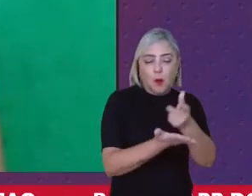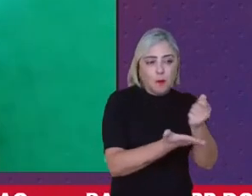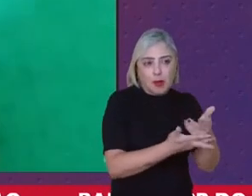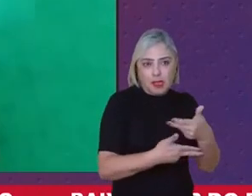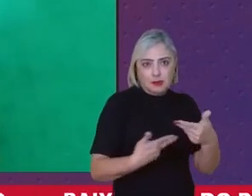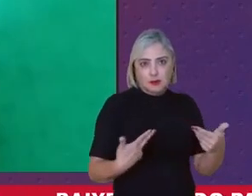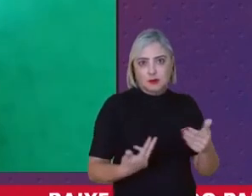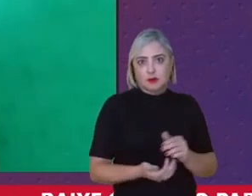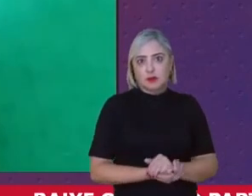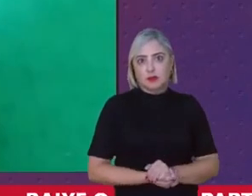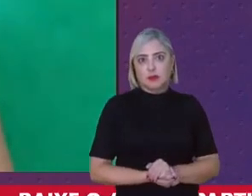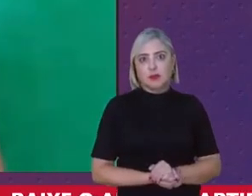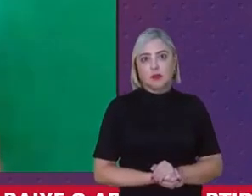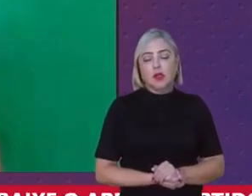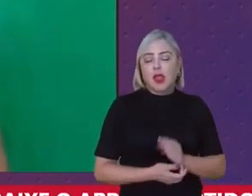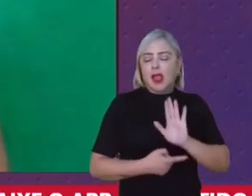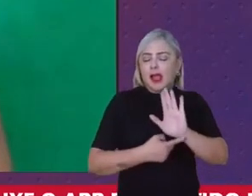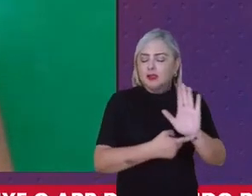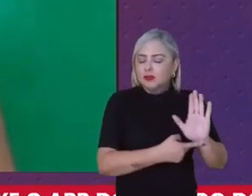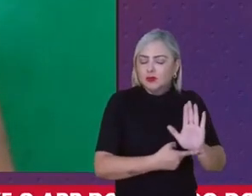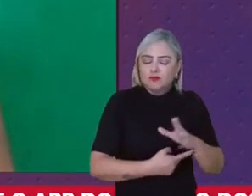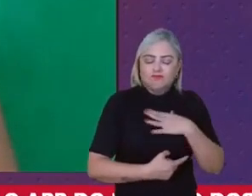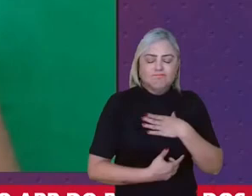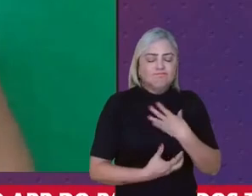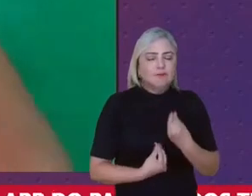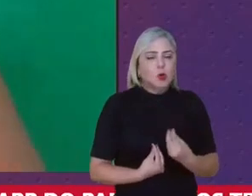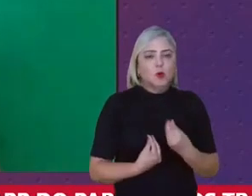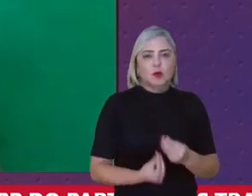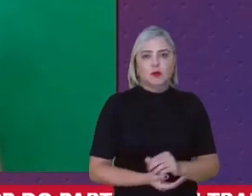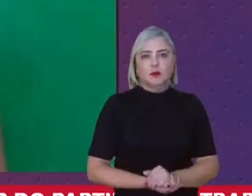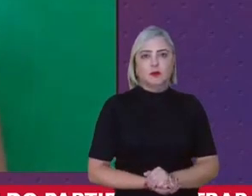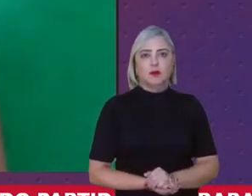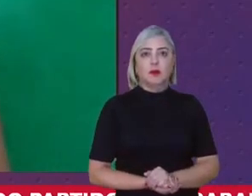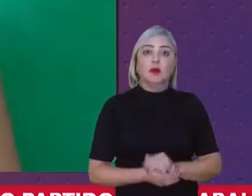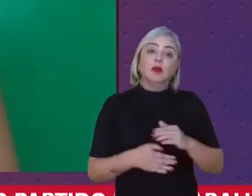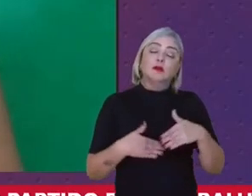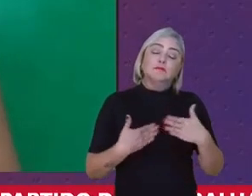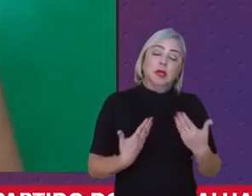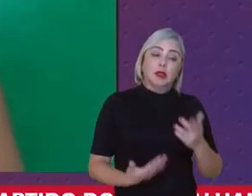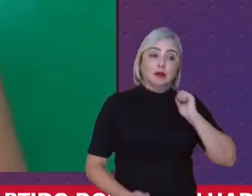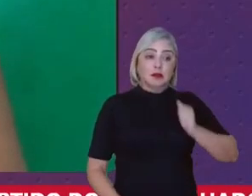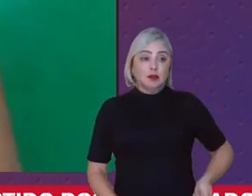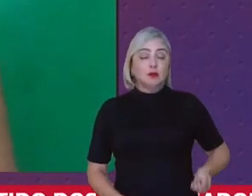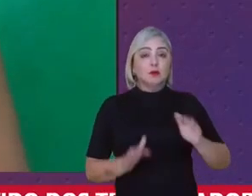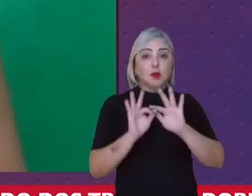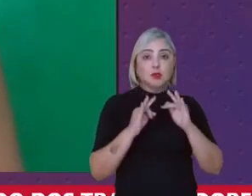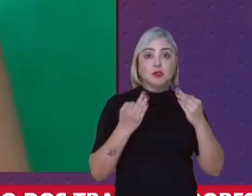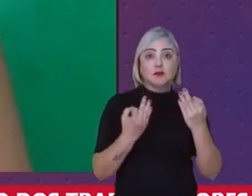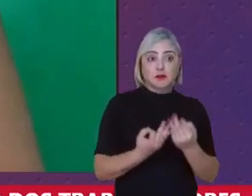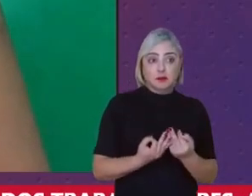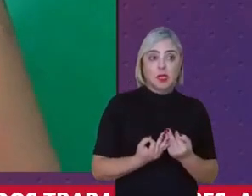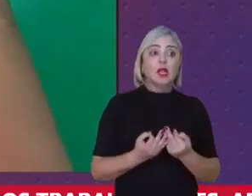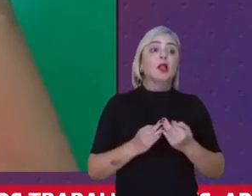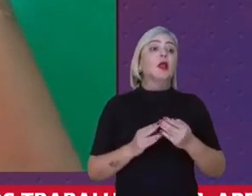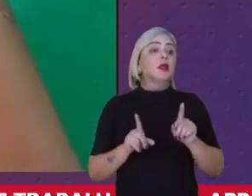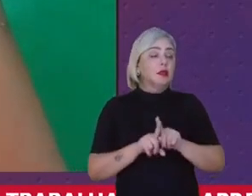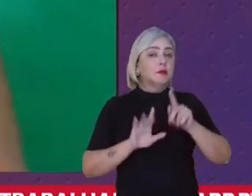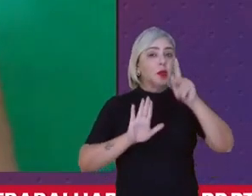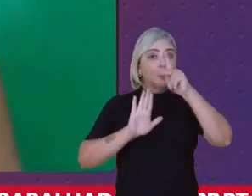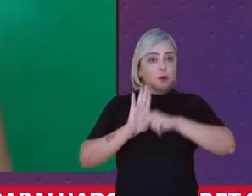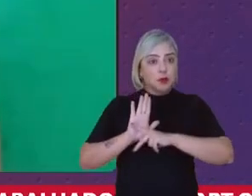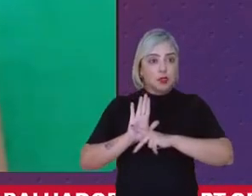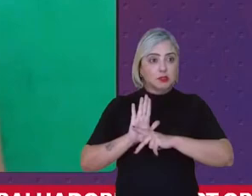está. Me ajudou muito, tanto o Bolsa Família como o projeto que eu falei